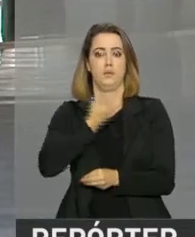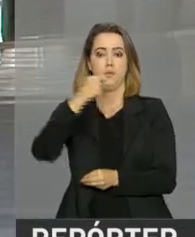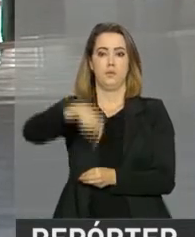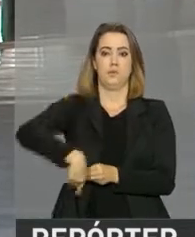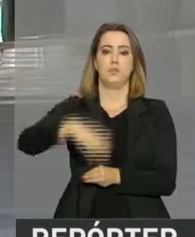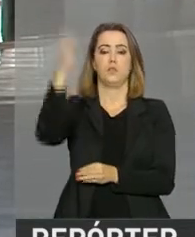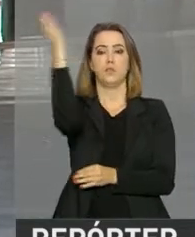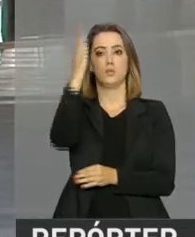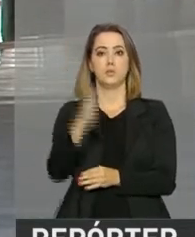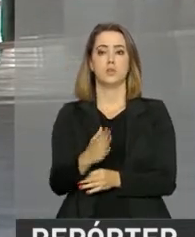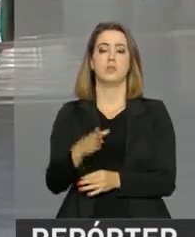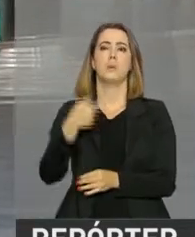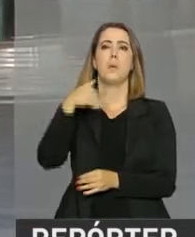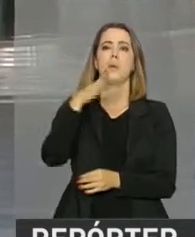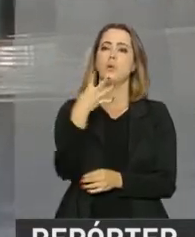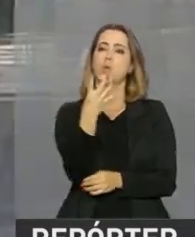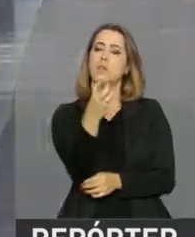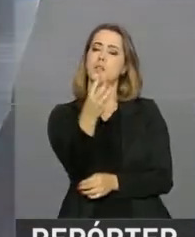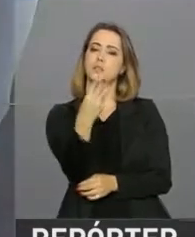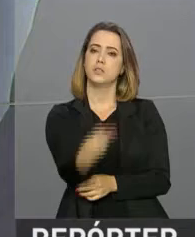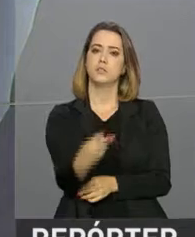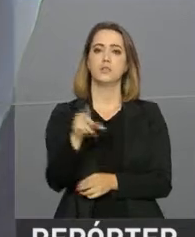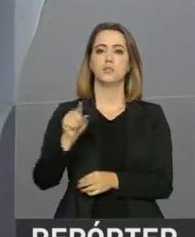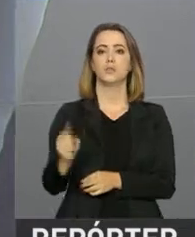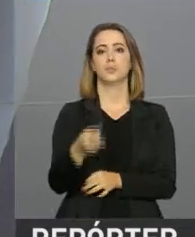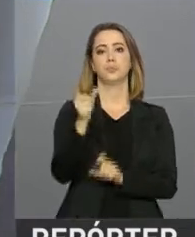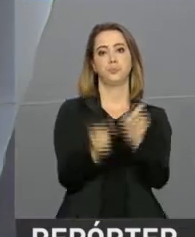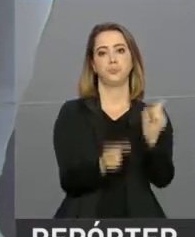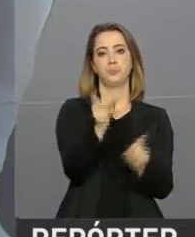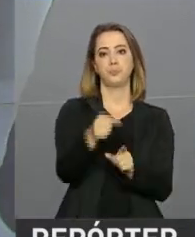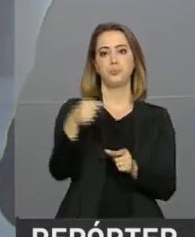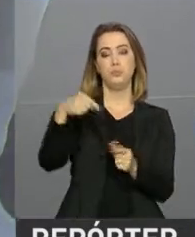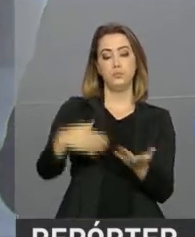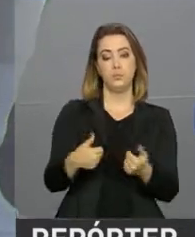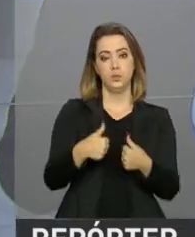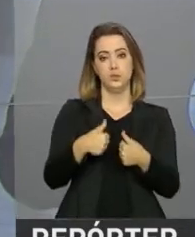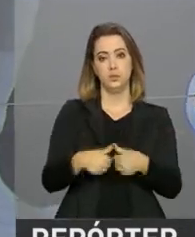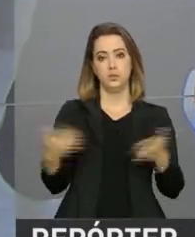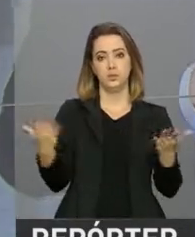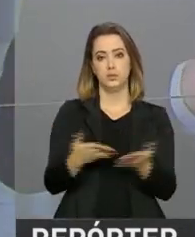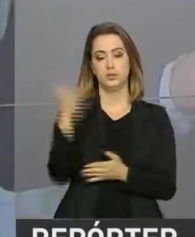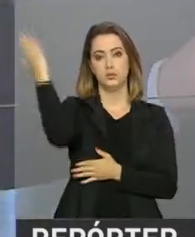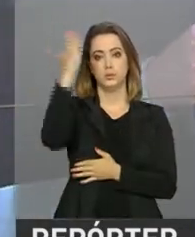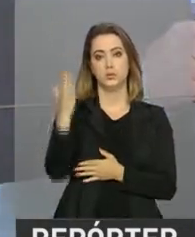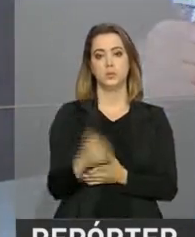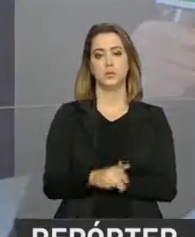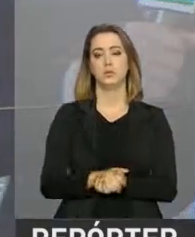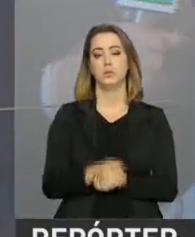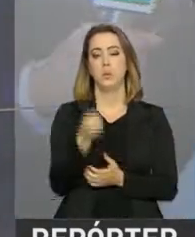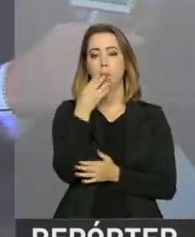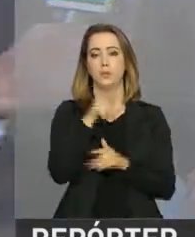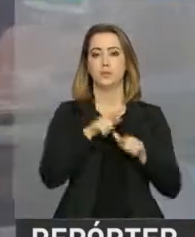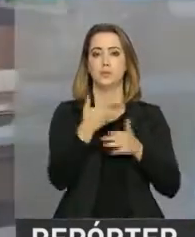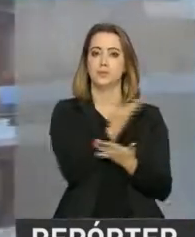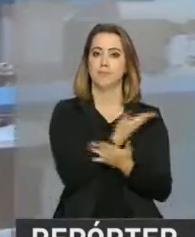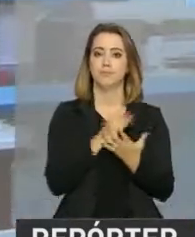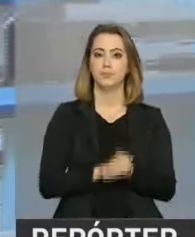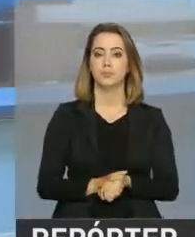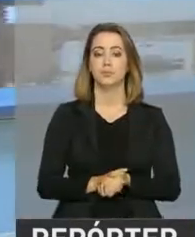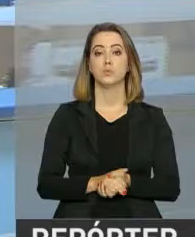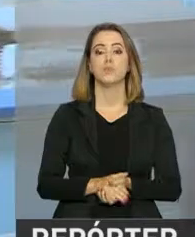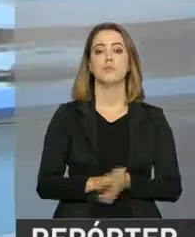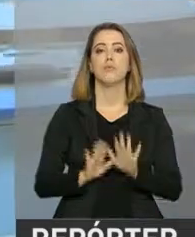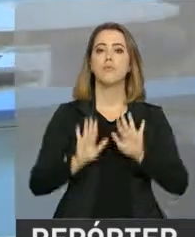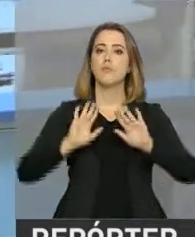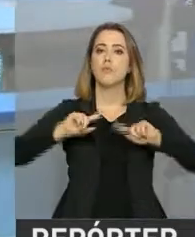mil haitianos já luís é com você pereira pelas informações bom trabalho pra você por aí o governo